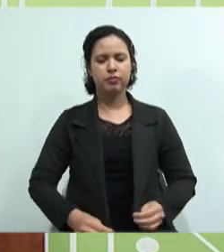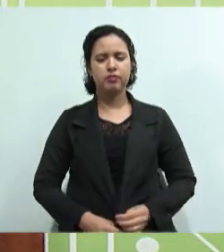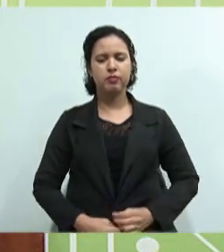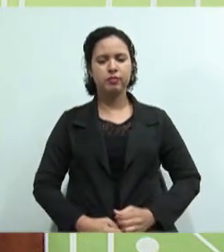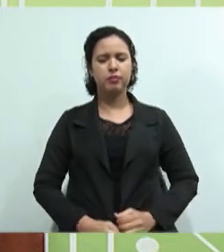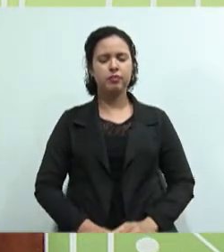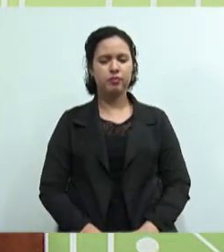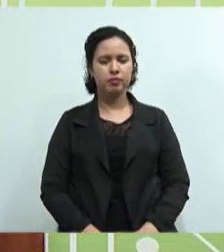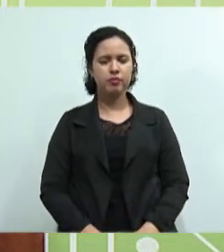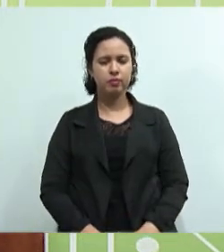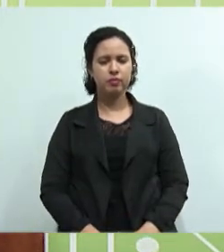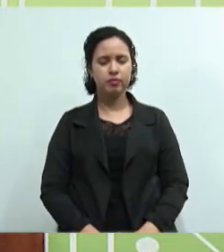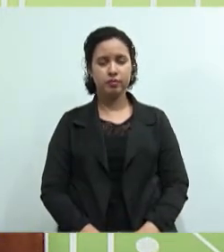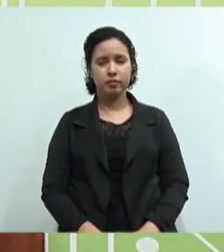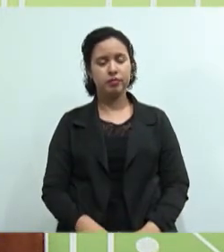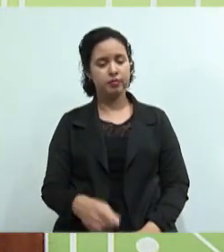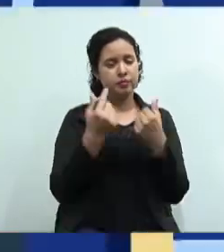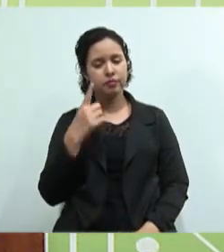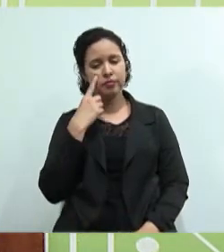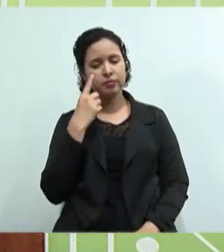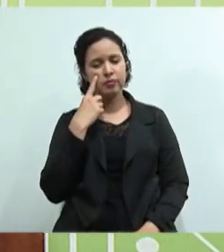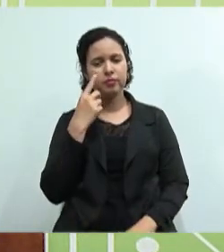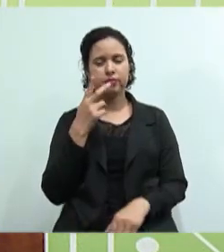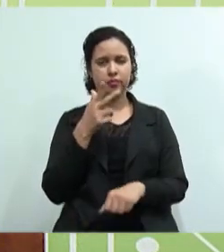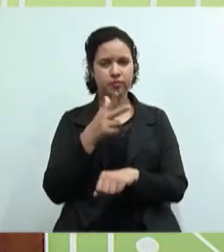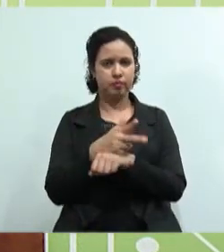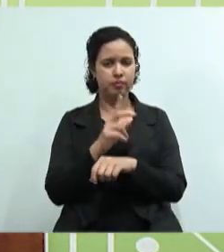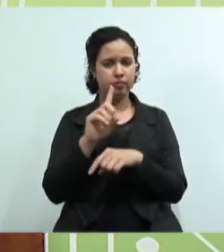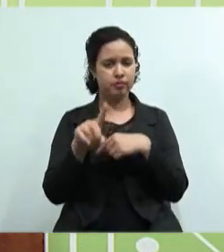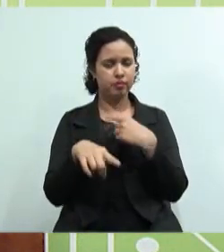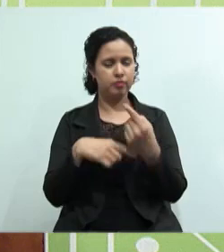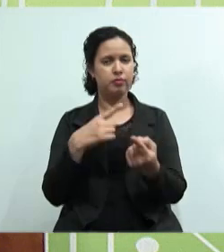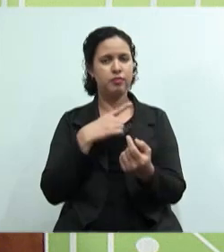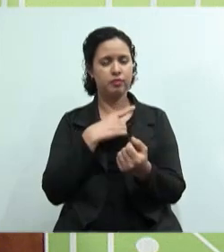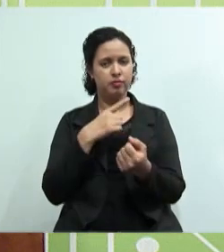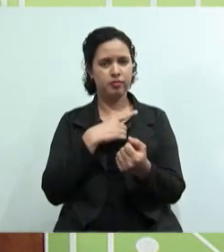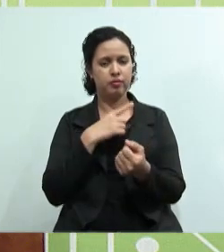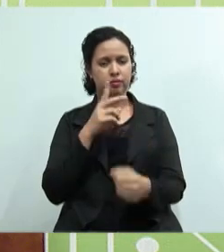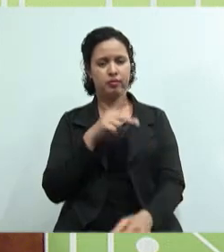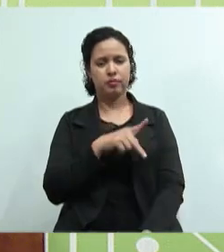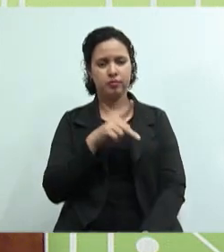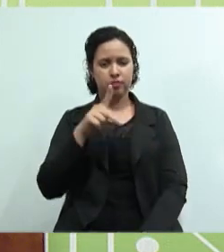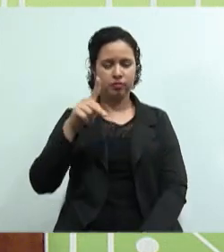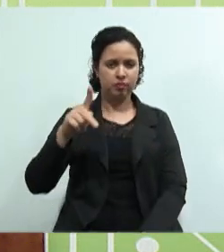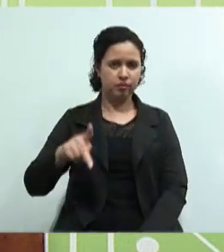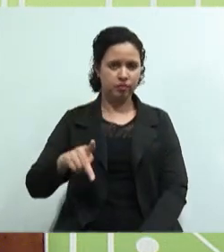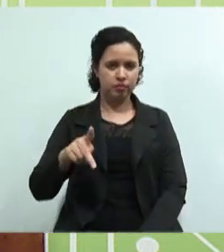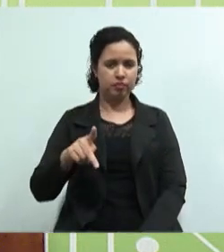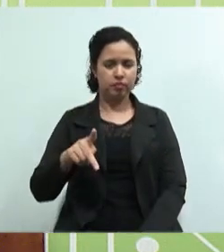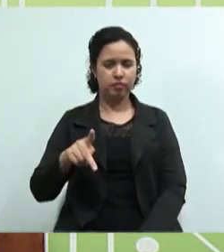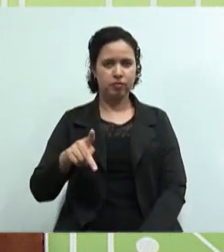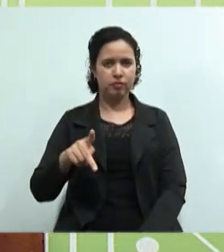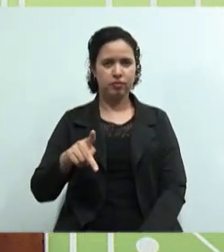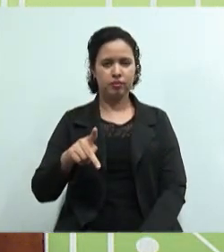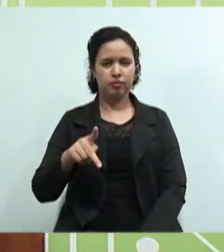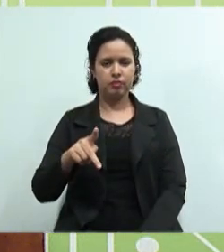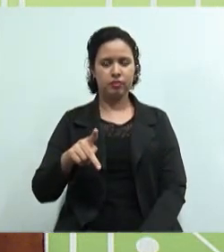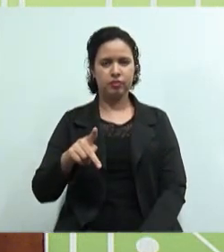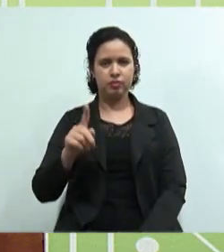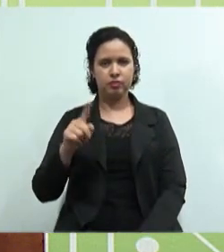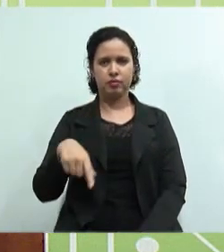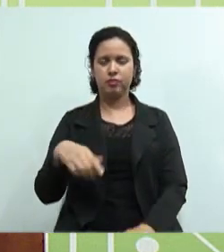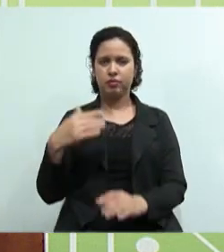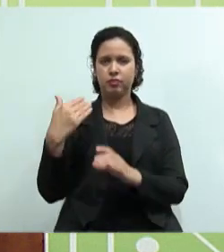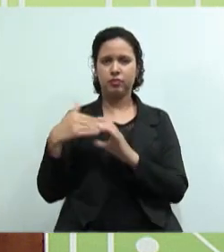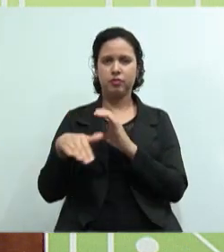Ok, então vocês viram aí a externa, depois eu vou disponibilizar essa externa para os professores no chat